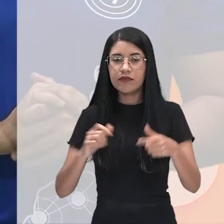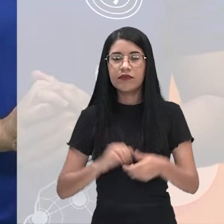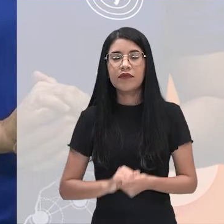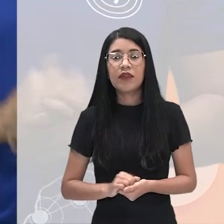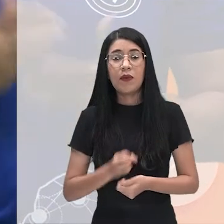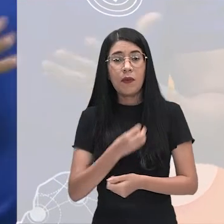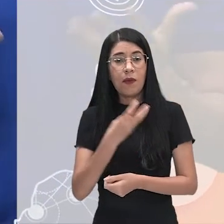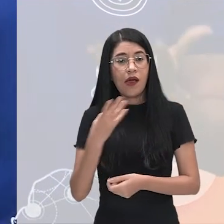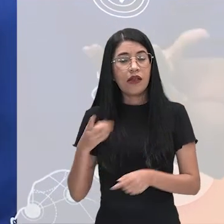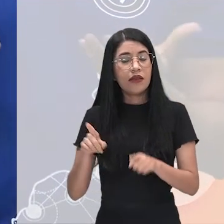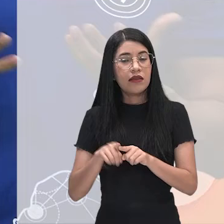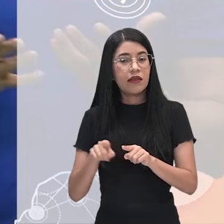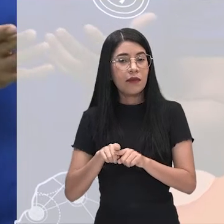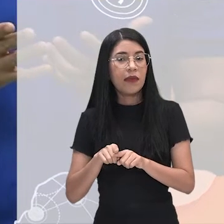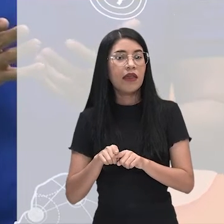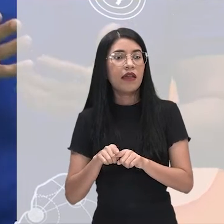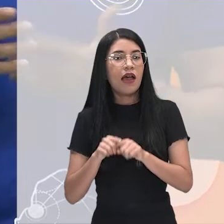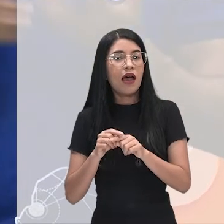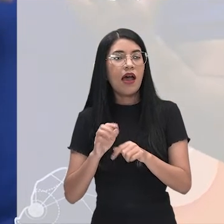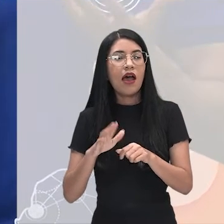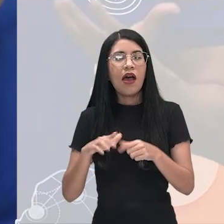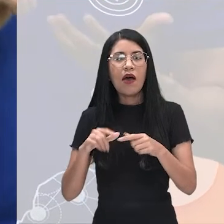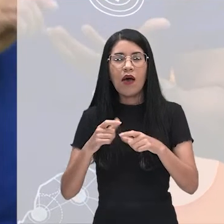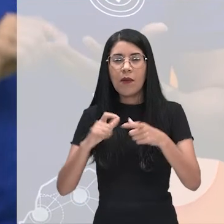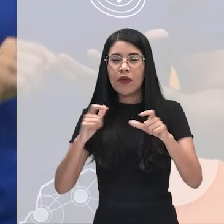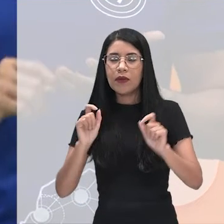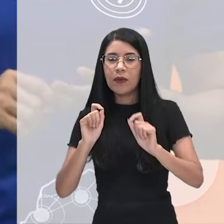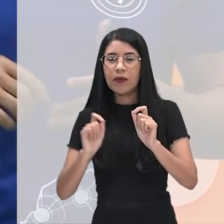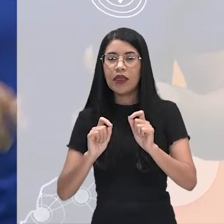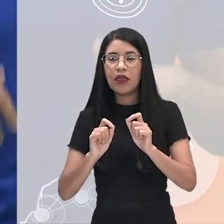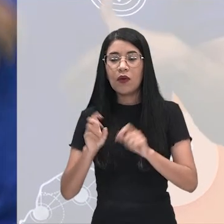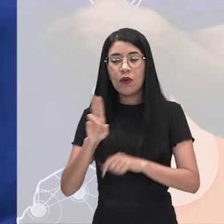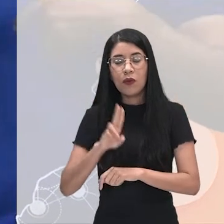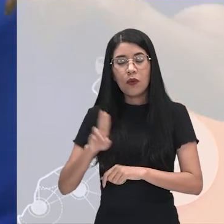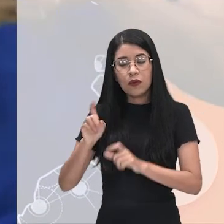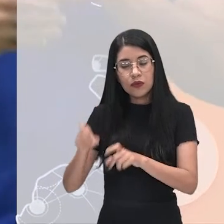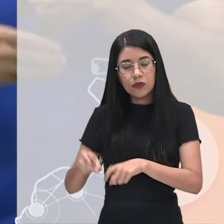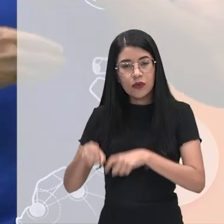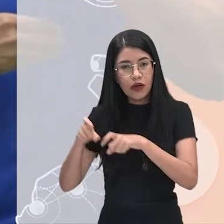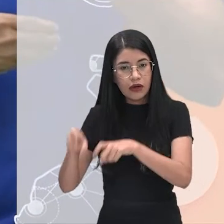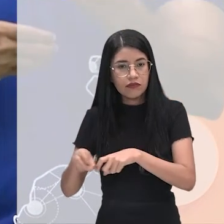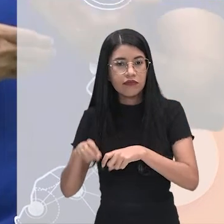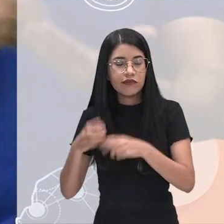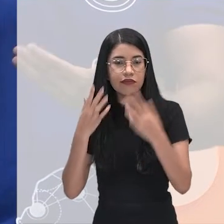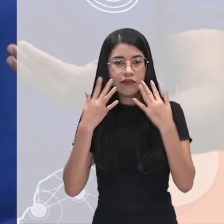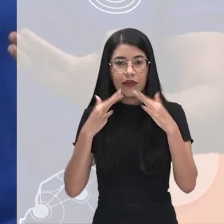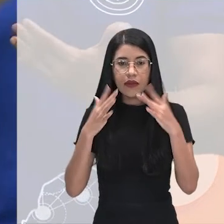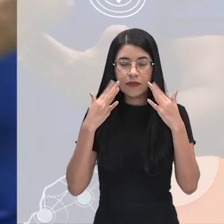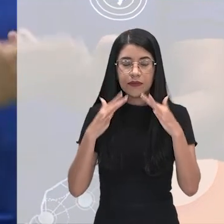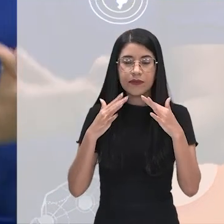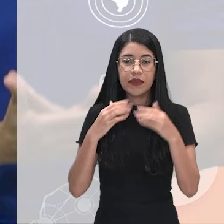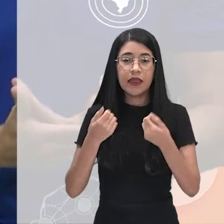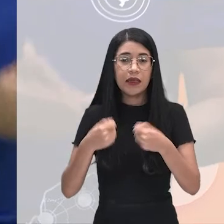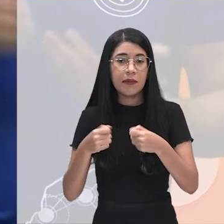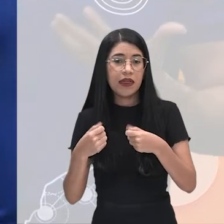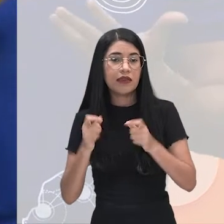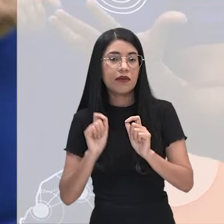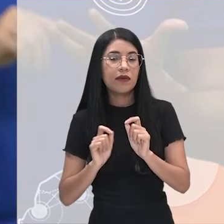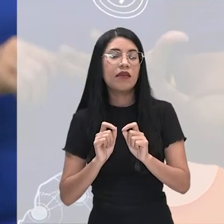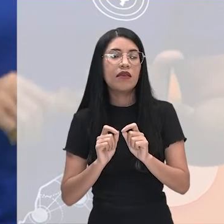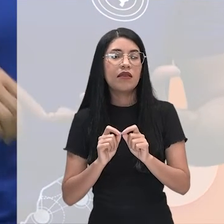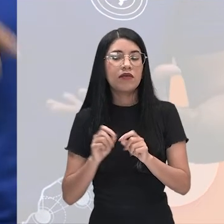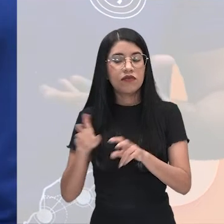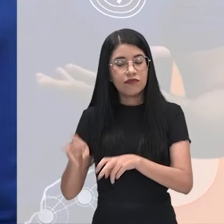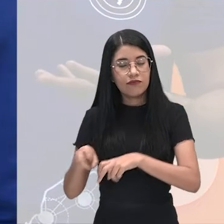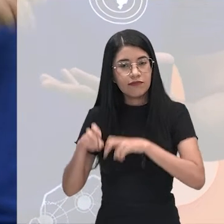Revolução Industrial, foi o carvão mineral, tá bom? Extremamente poluentes, então a gente vai ter também a intensificação de problemas ambientais, como